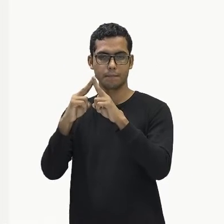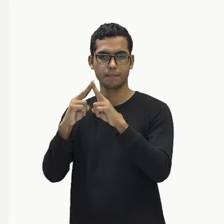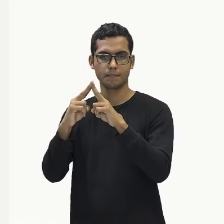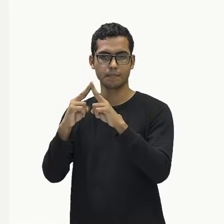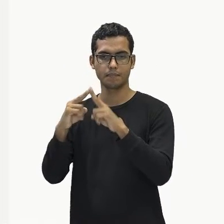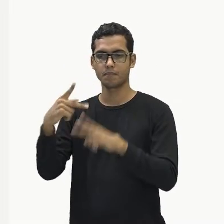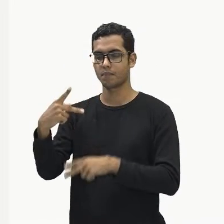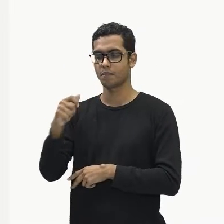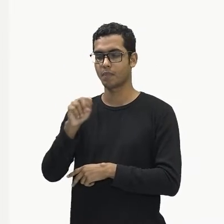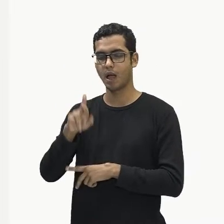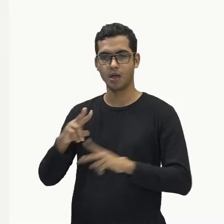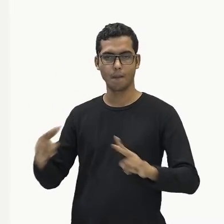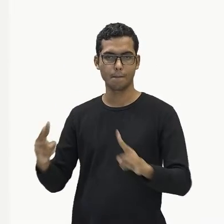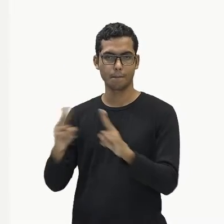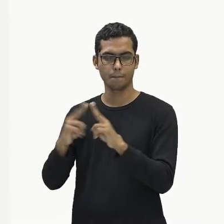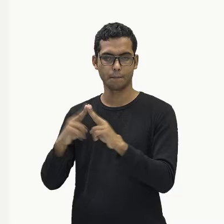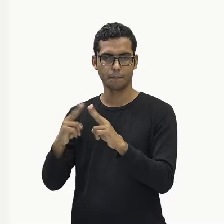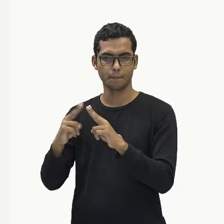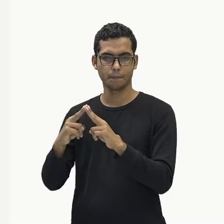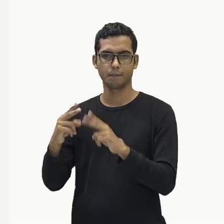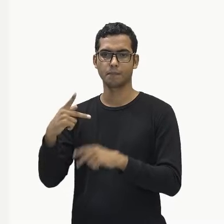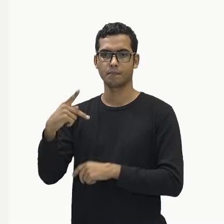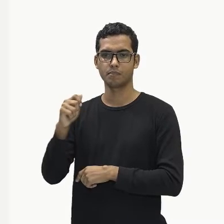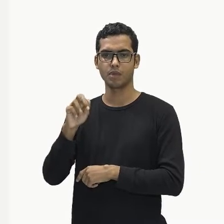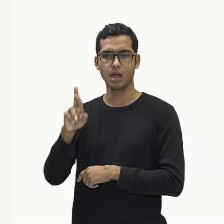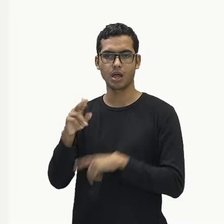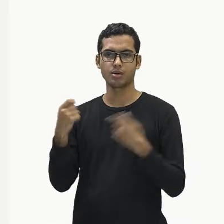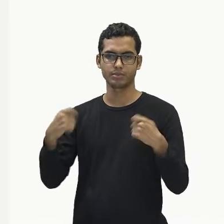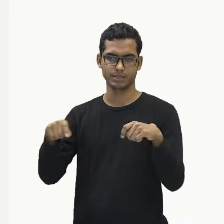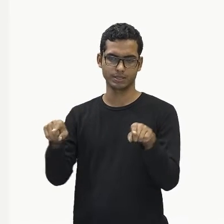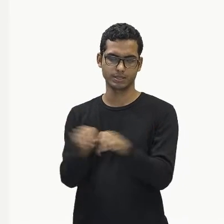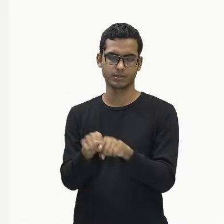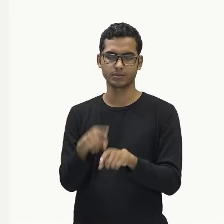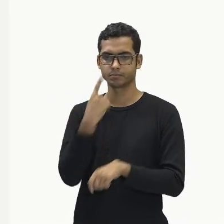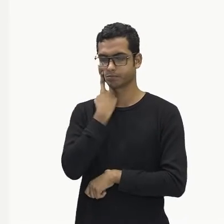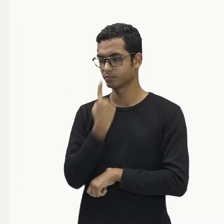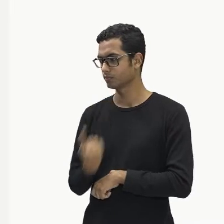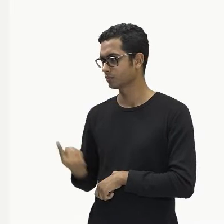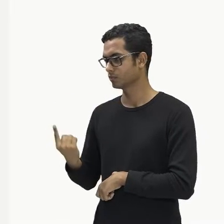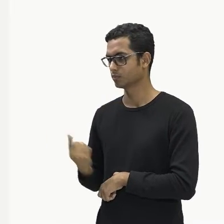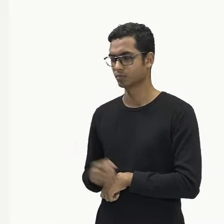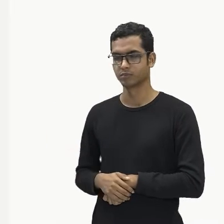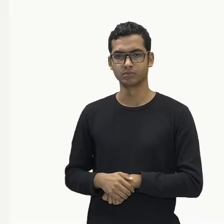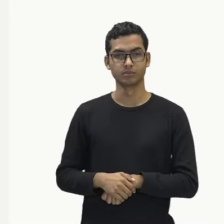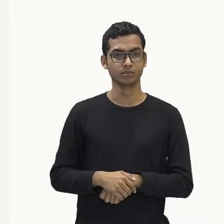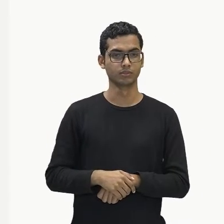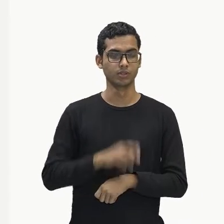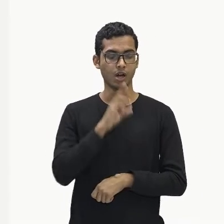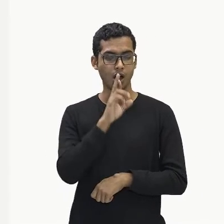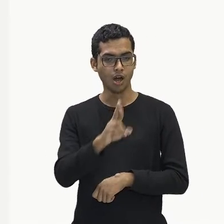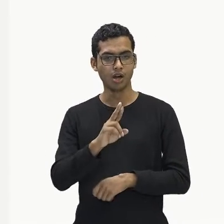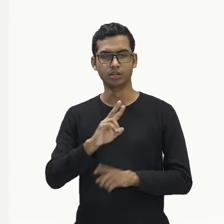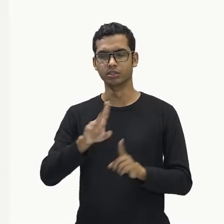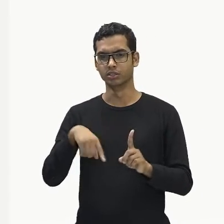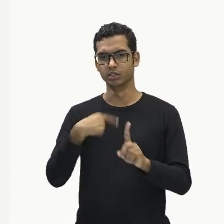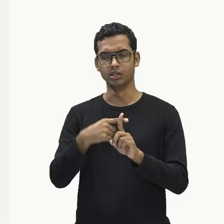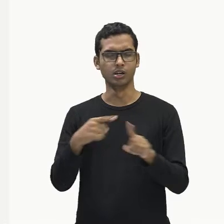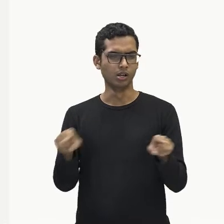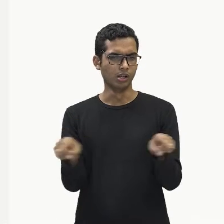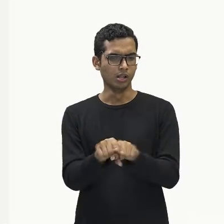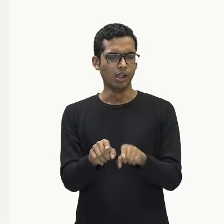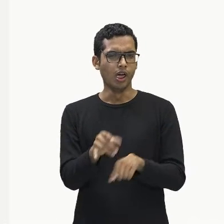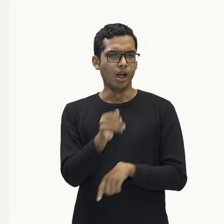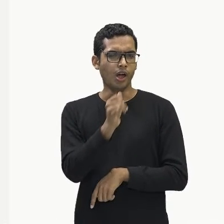é par, a potência é positiva, o resultado vai ser positivo. Vamos aí então ver